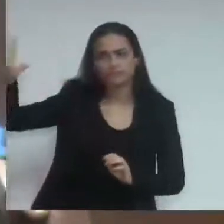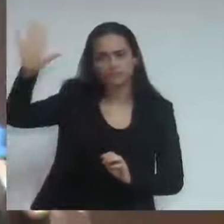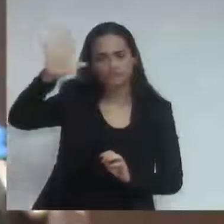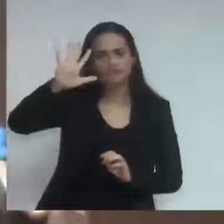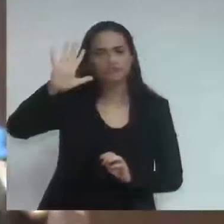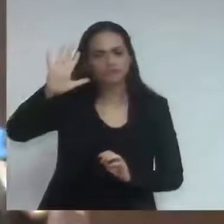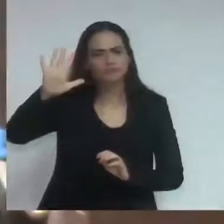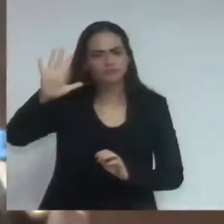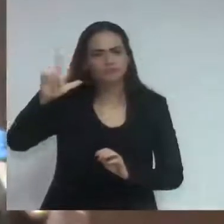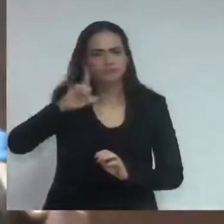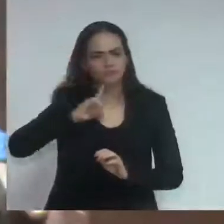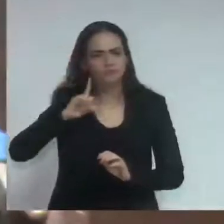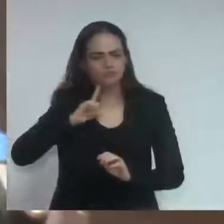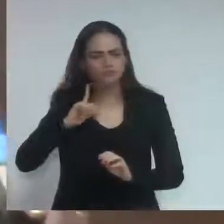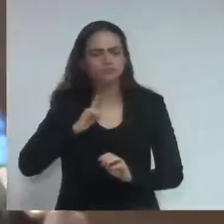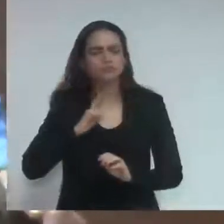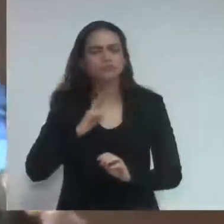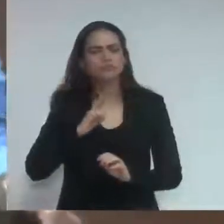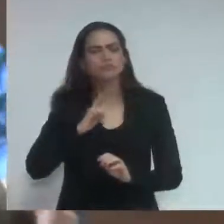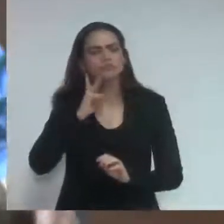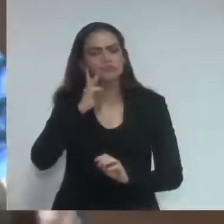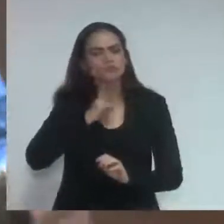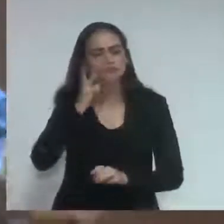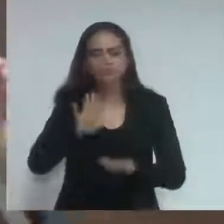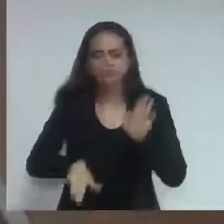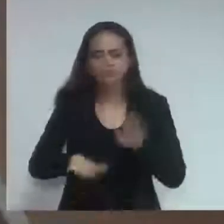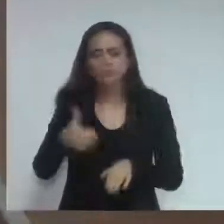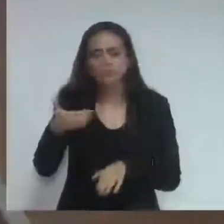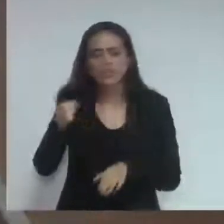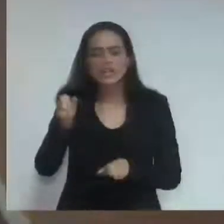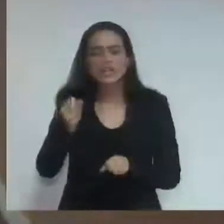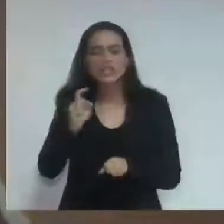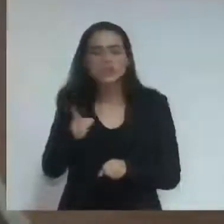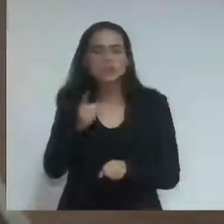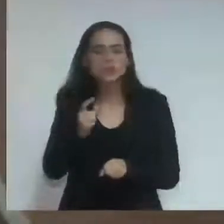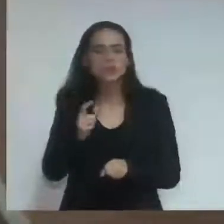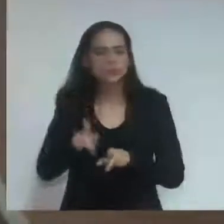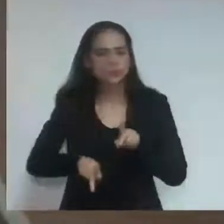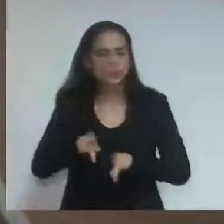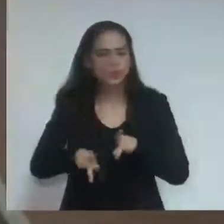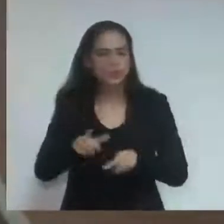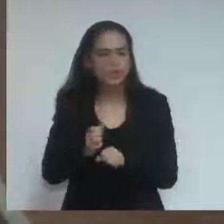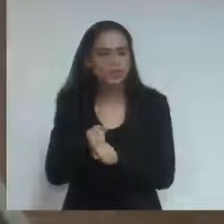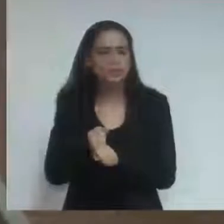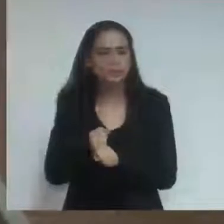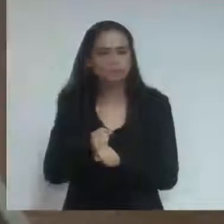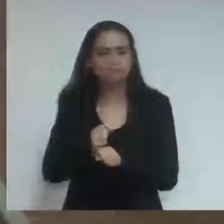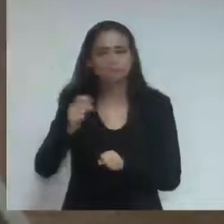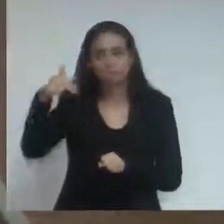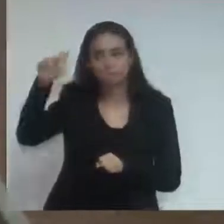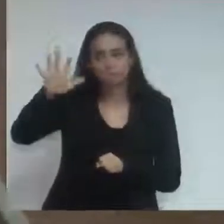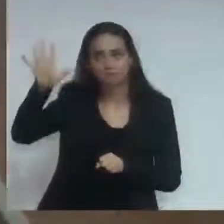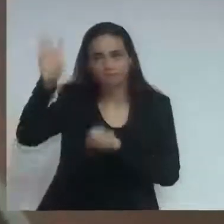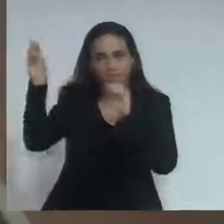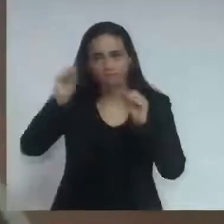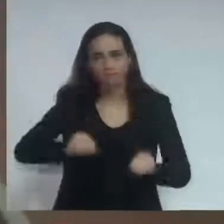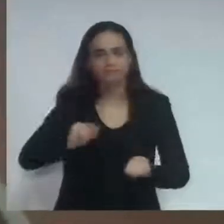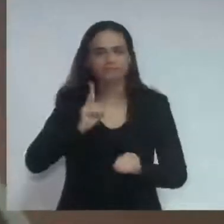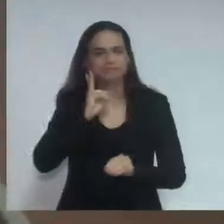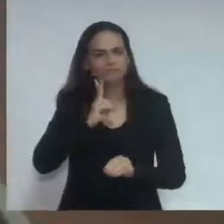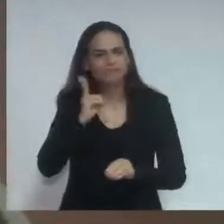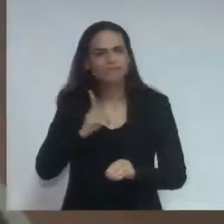nossa região, na nossa cidade. Em Vinhedo são aproximadamente 10 mil nordestinos que vivem, um povo batalhador, lutador,